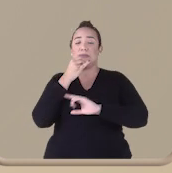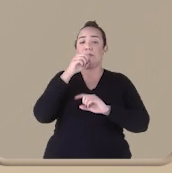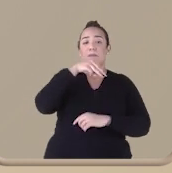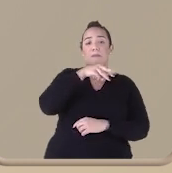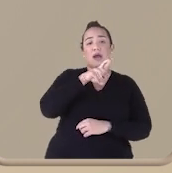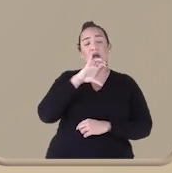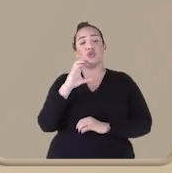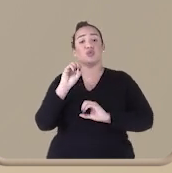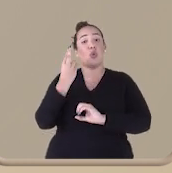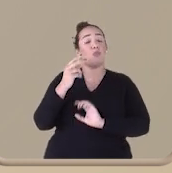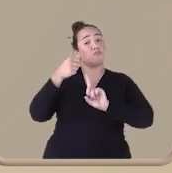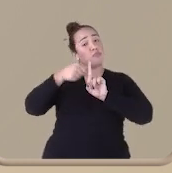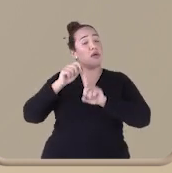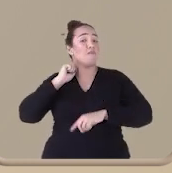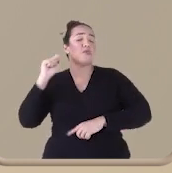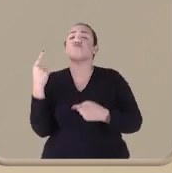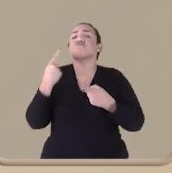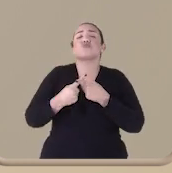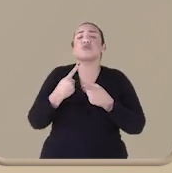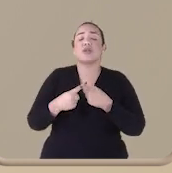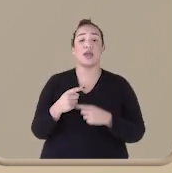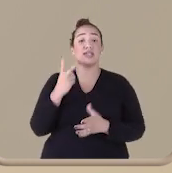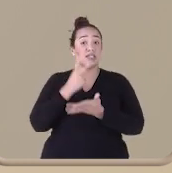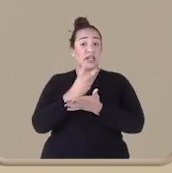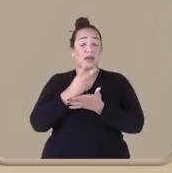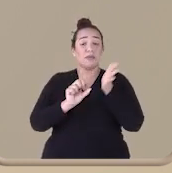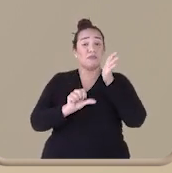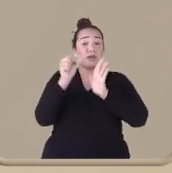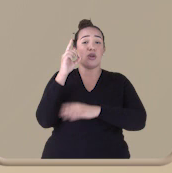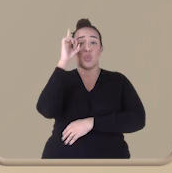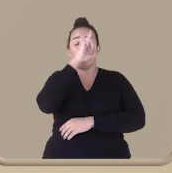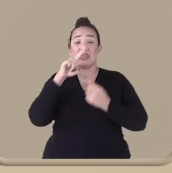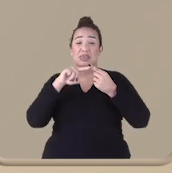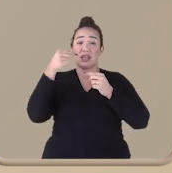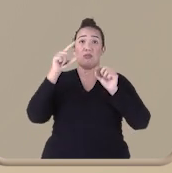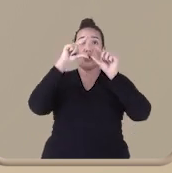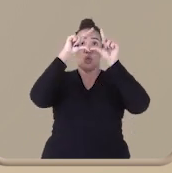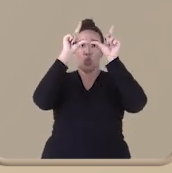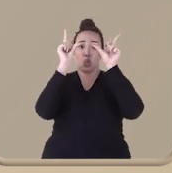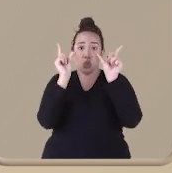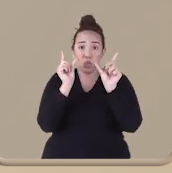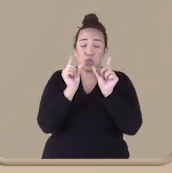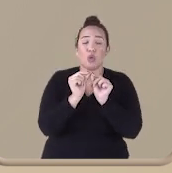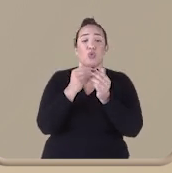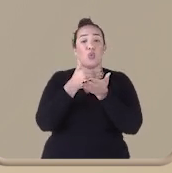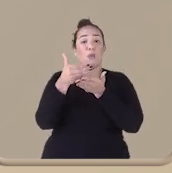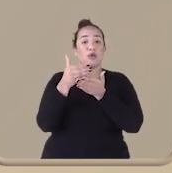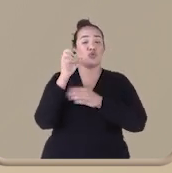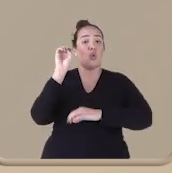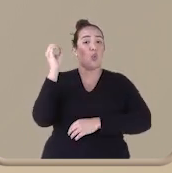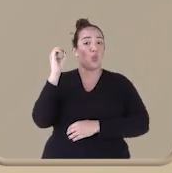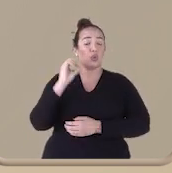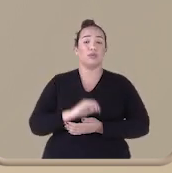cair em março ou no começo de abril. Sabe por quê? Porque é comemorada no primeiro domingo após a primeira lua cheia do início